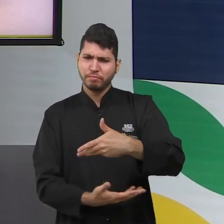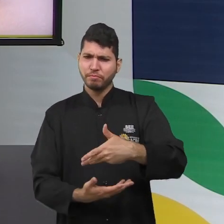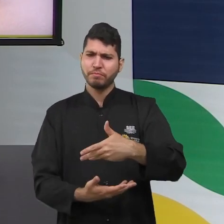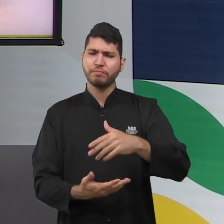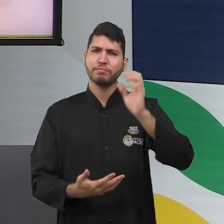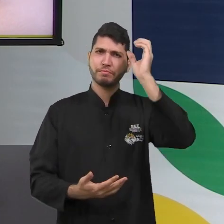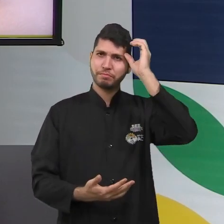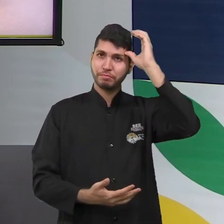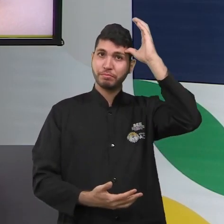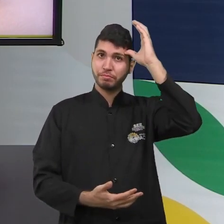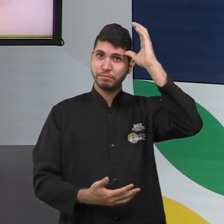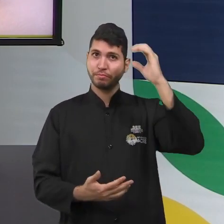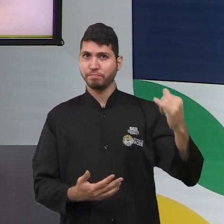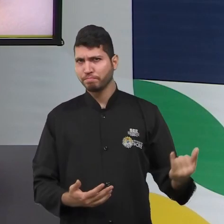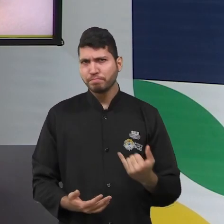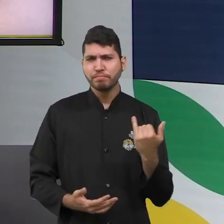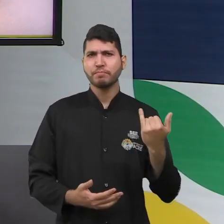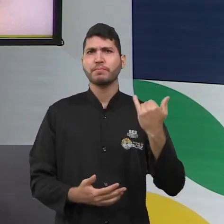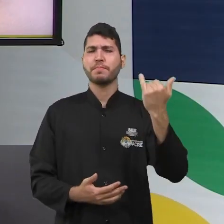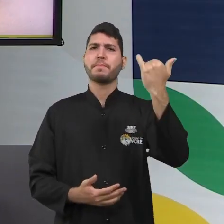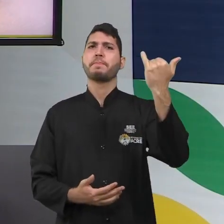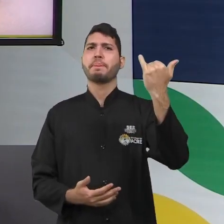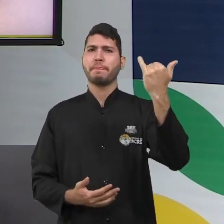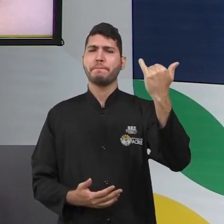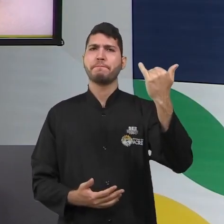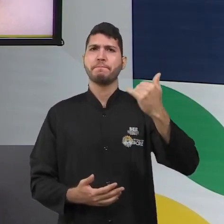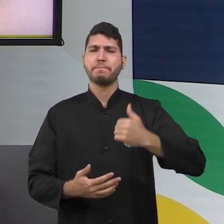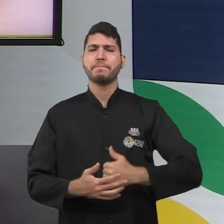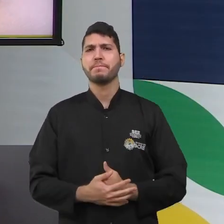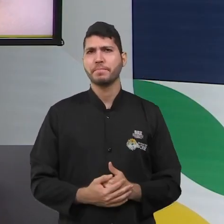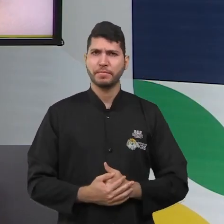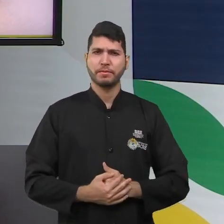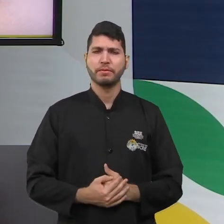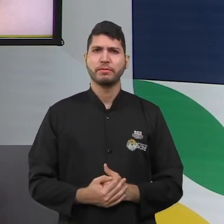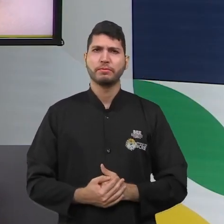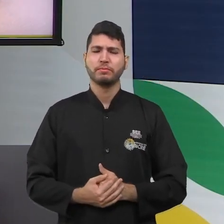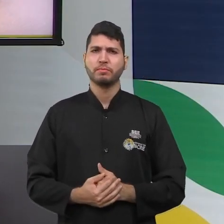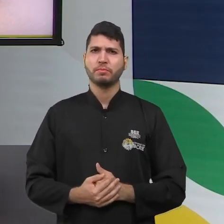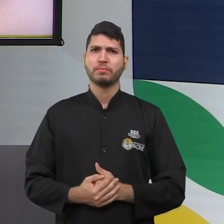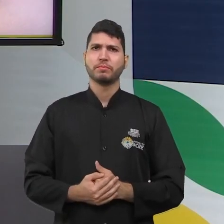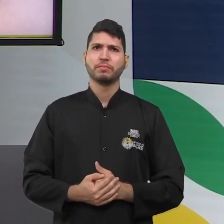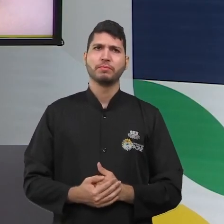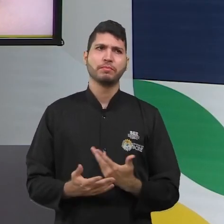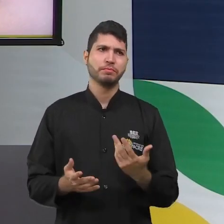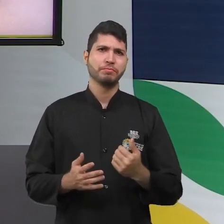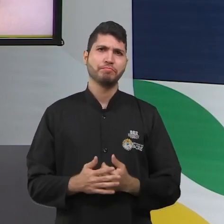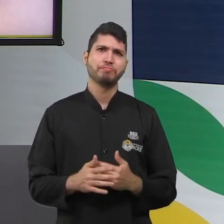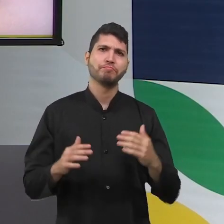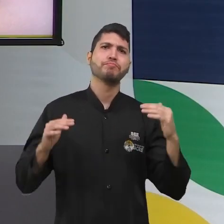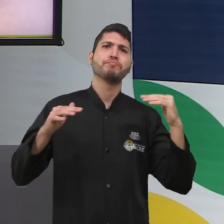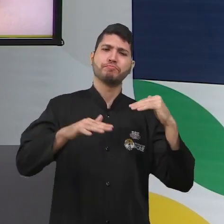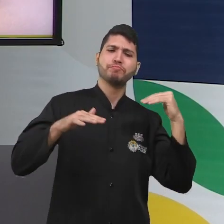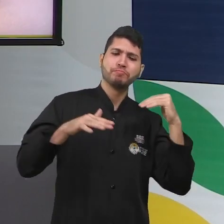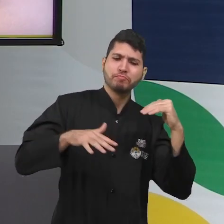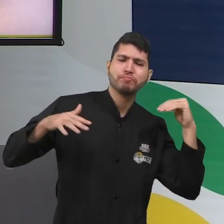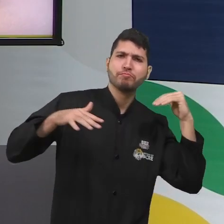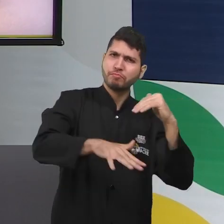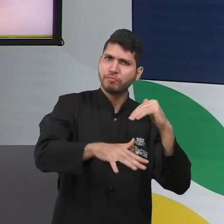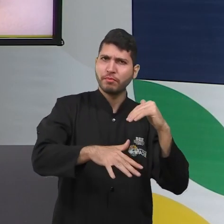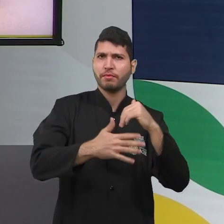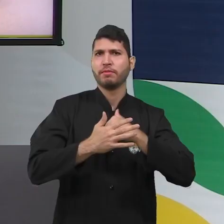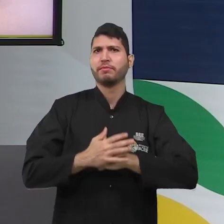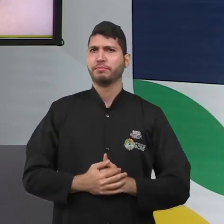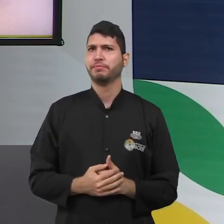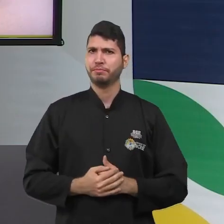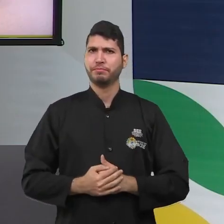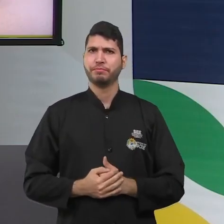redundante, bem resumida, na verdade. Outro exemplo seria o rap. A gente vai fazer um grupo de rap. O rap já não vai fazer